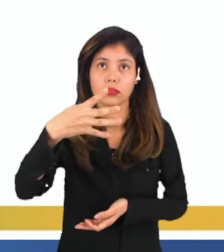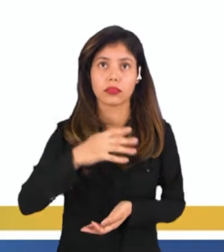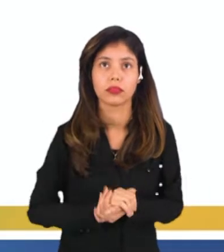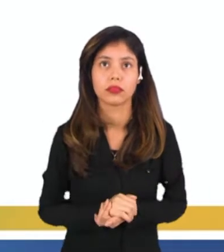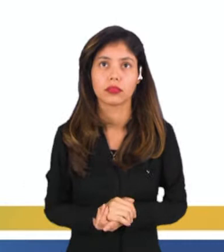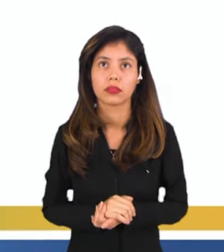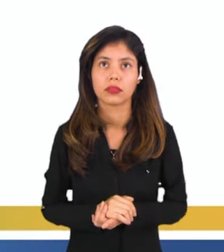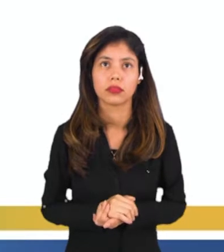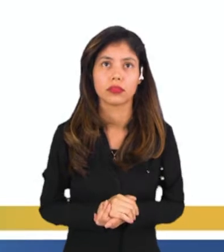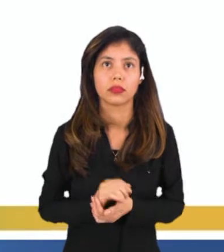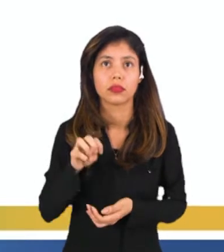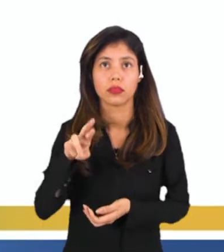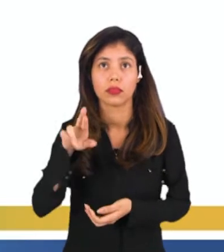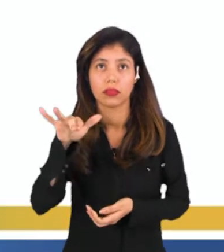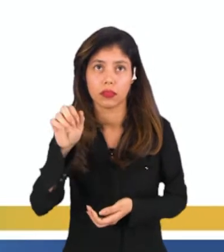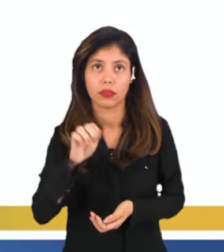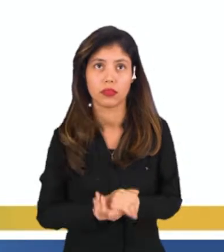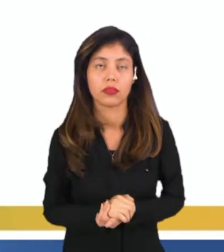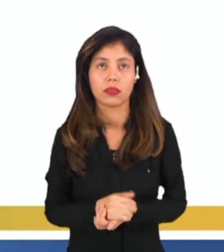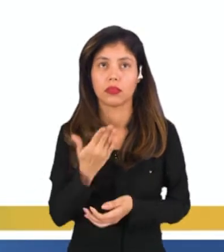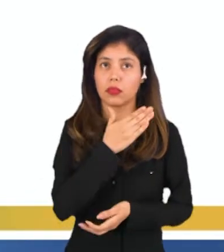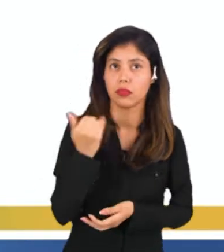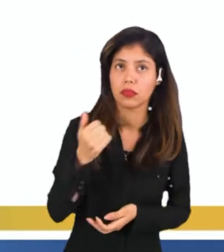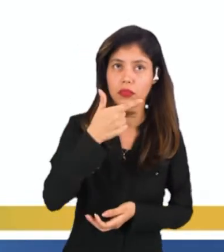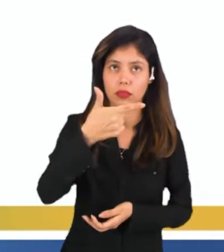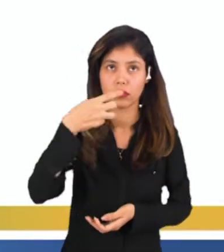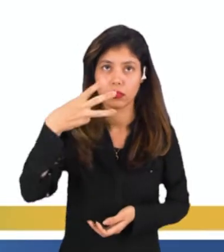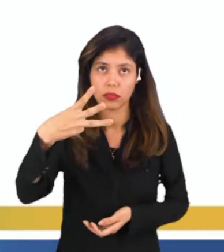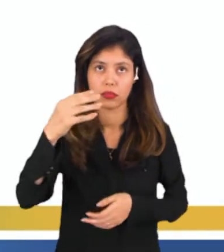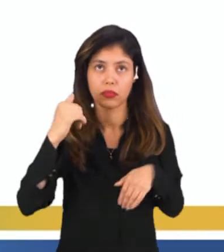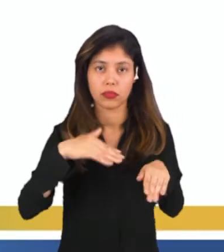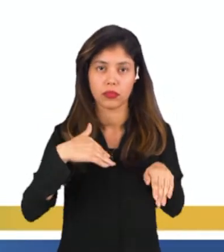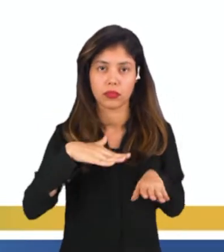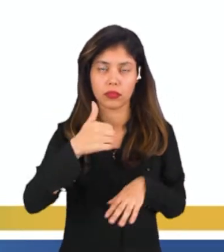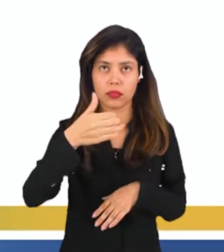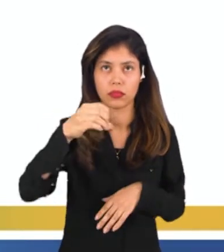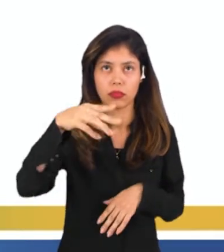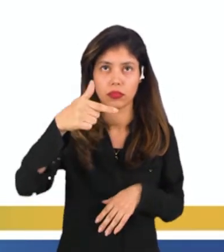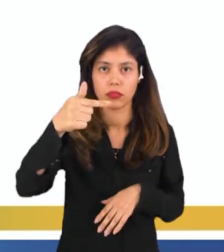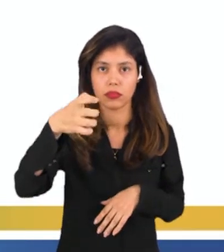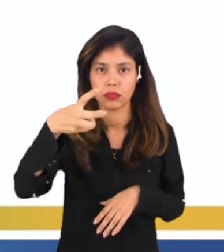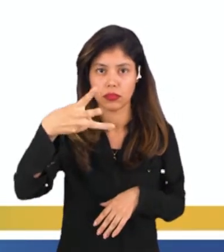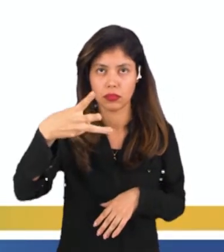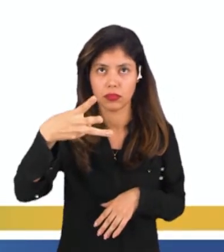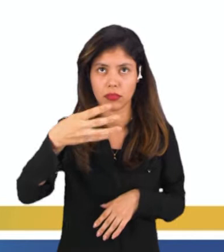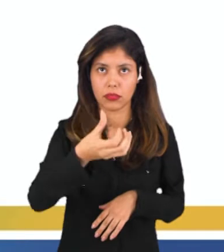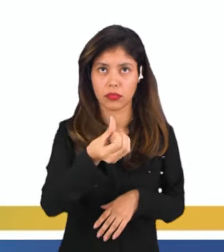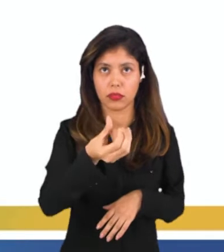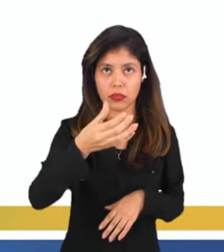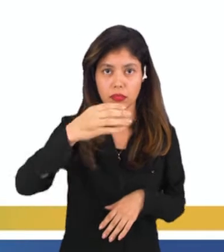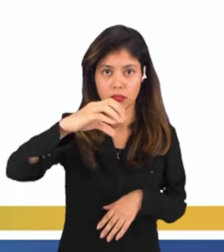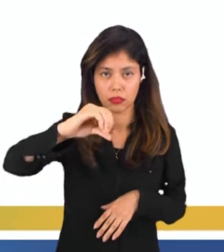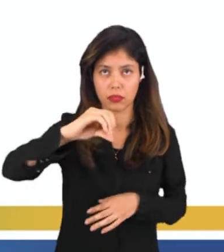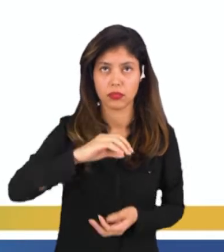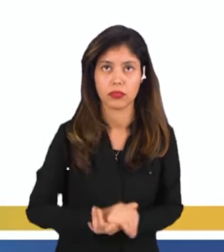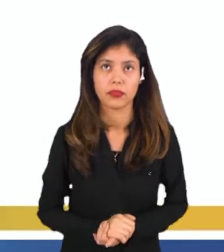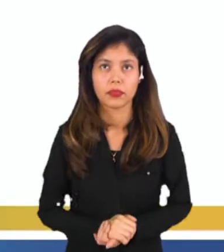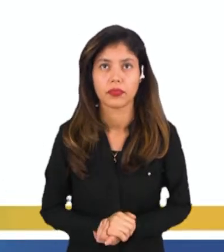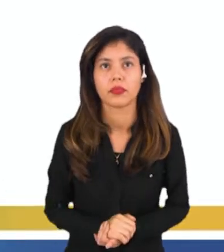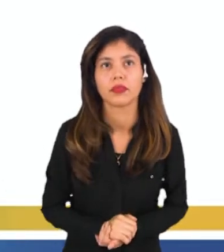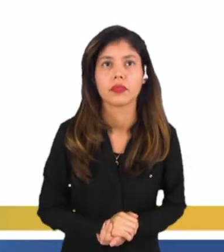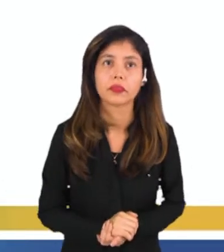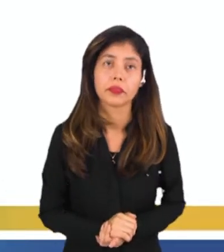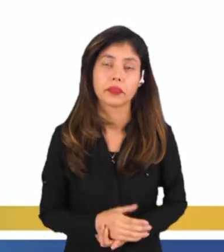em Parral de Maule. Ele morreu 23 de setembro de 1973, aos 69 anos,